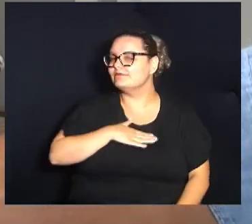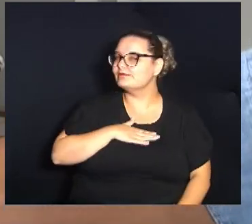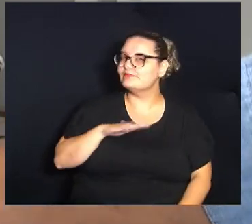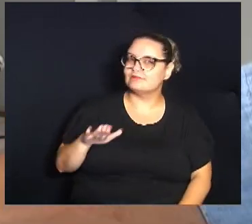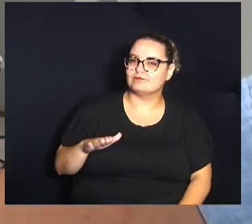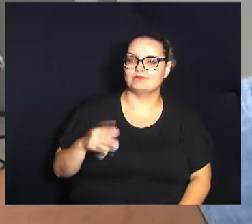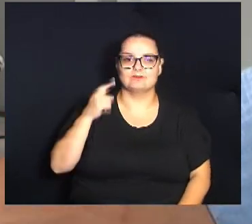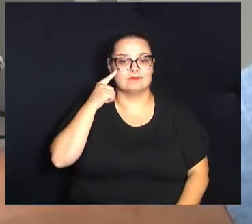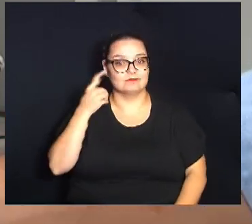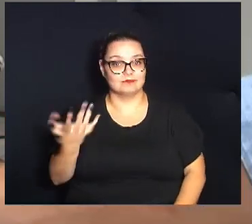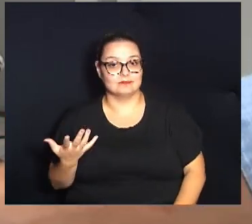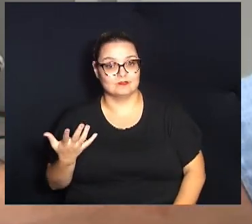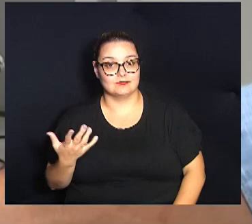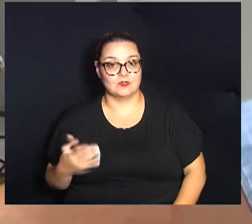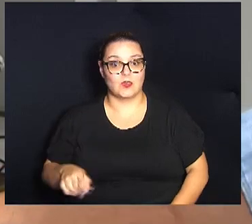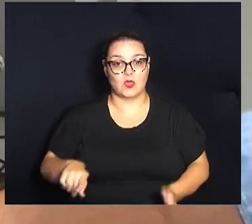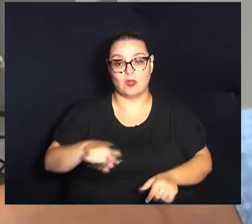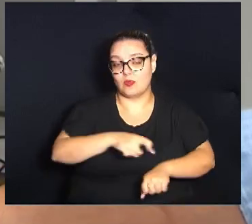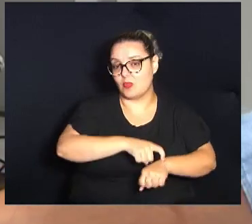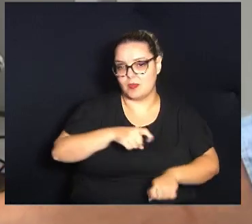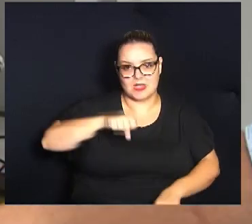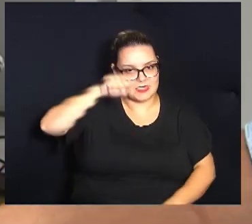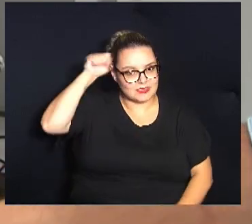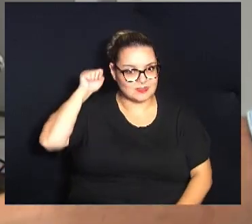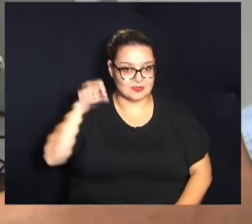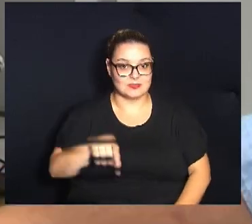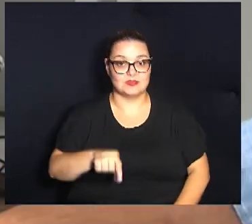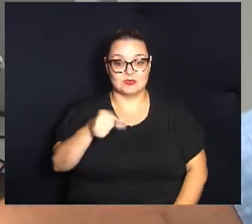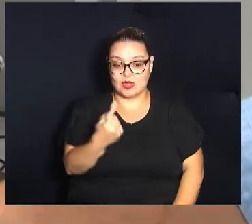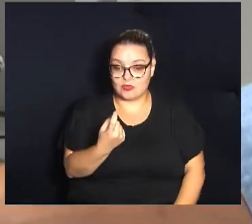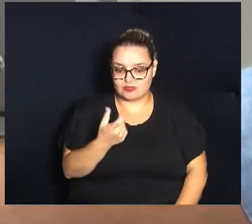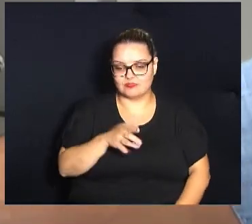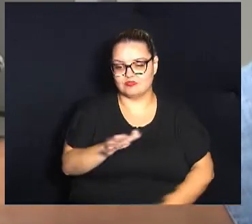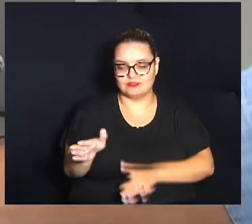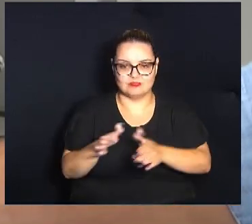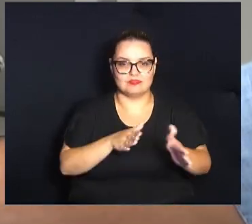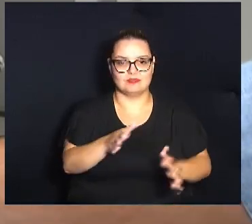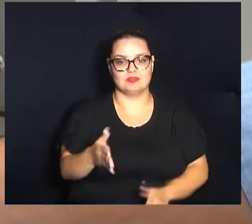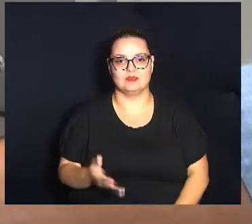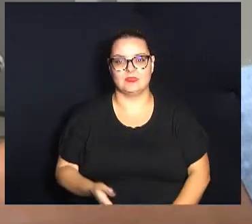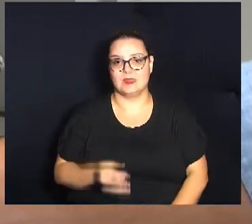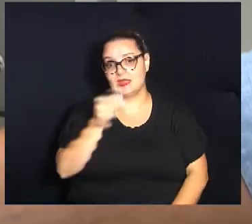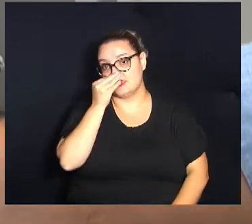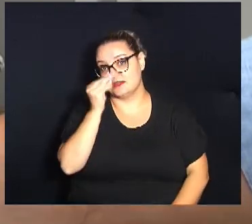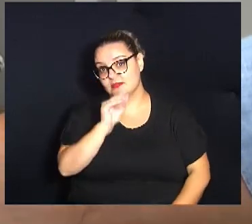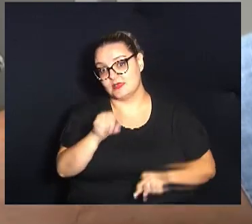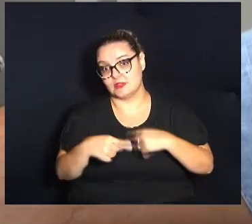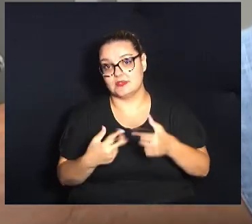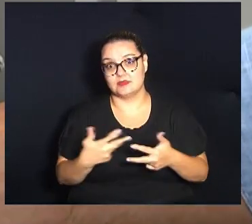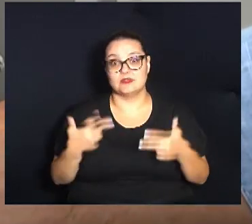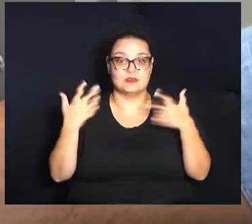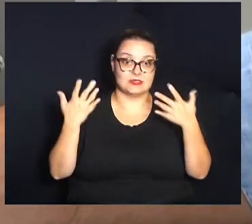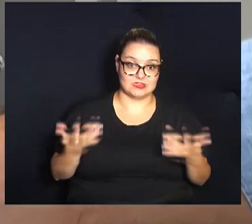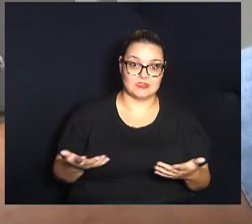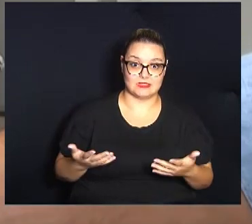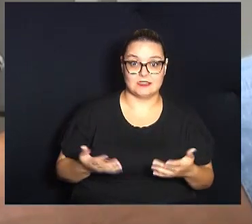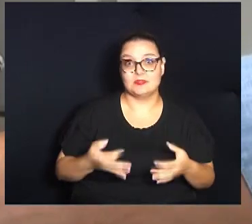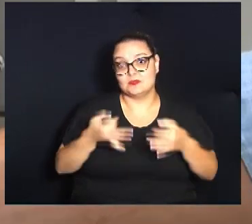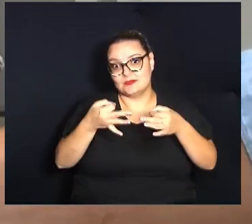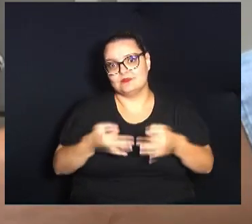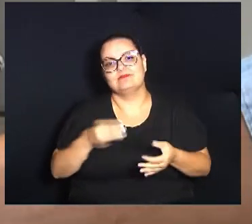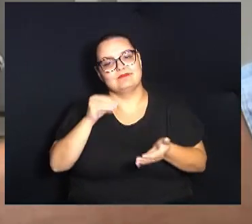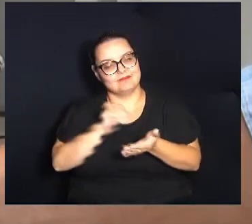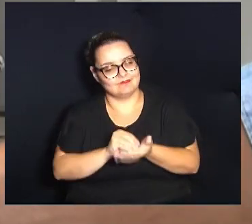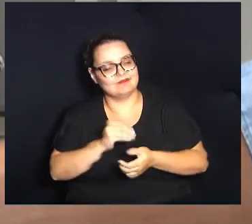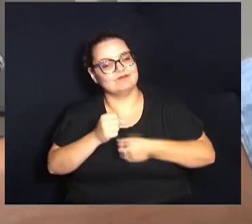chegar na época do vestibular e ter que escolher só um caminho e deixar de estudar as outras coisas. Então, justamente no meu último